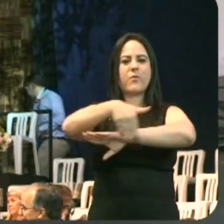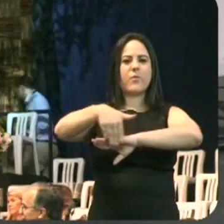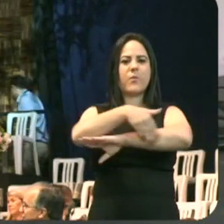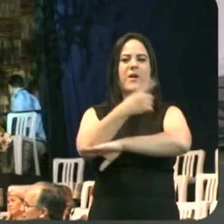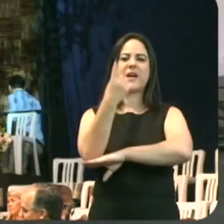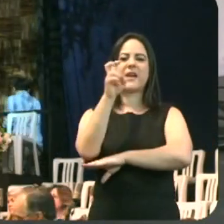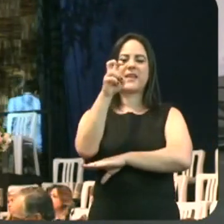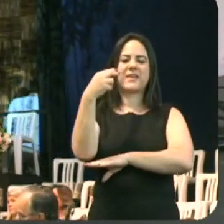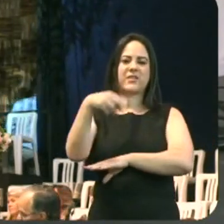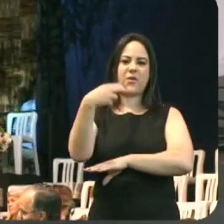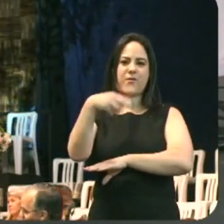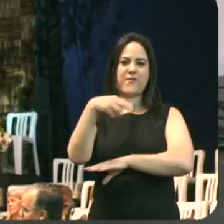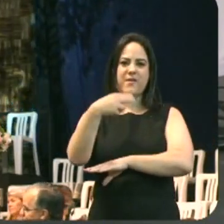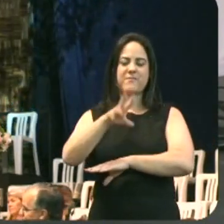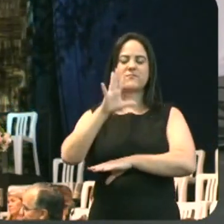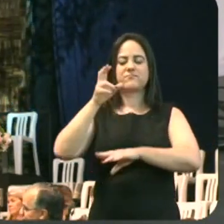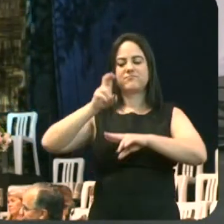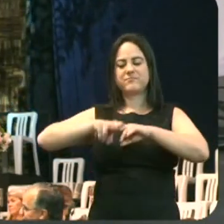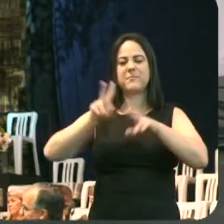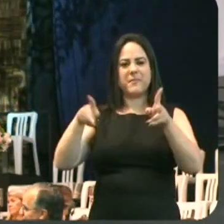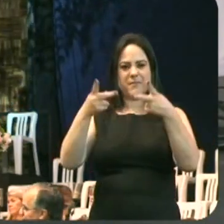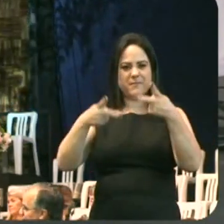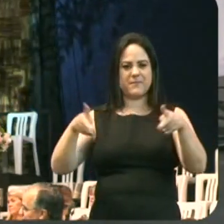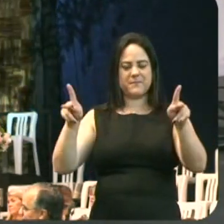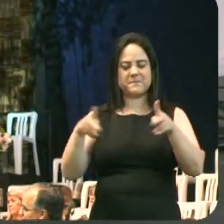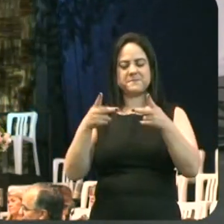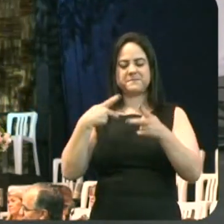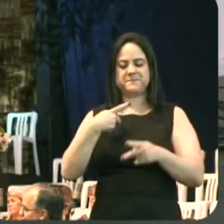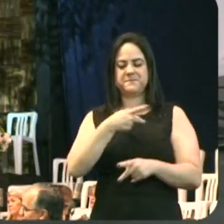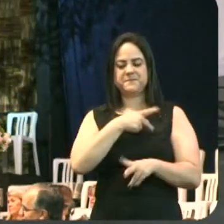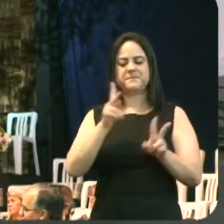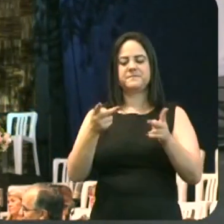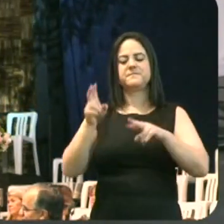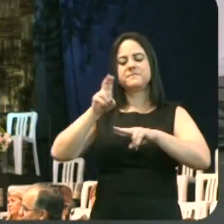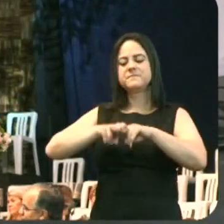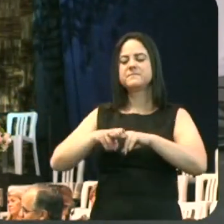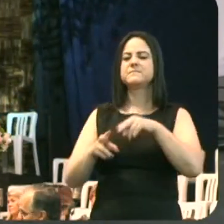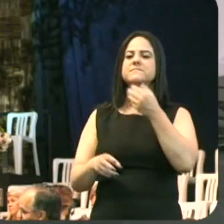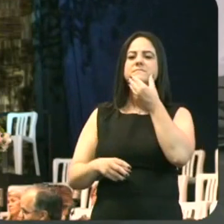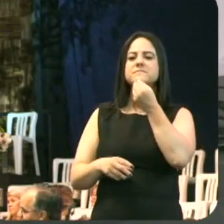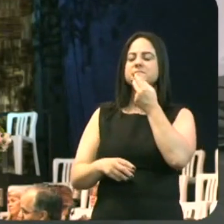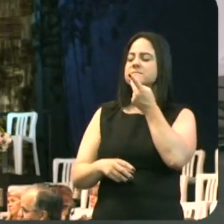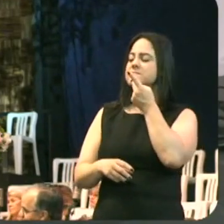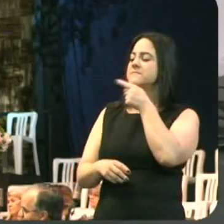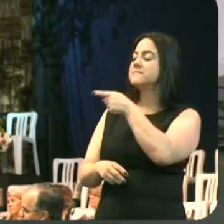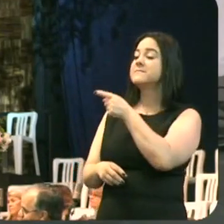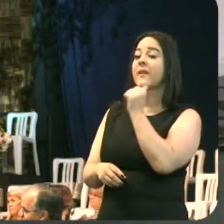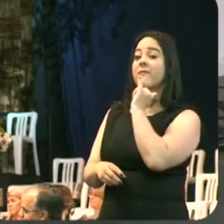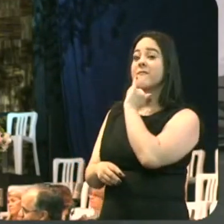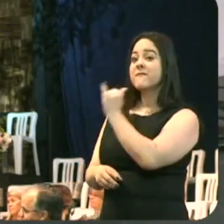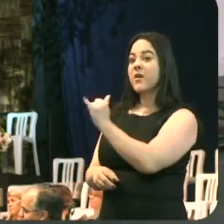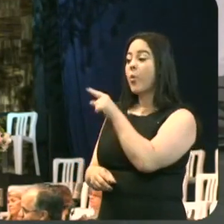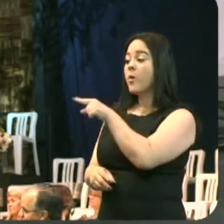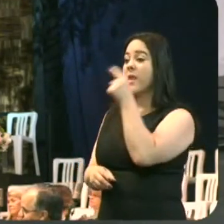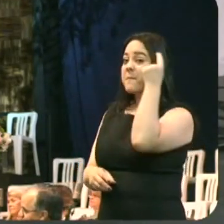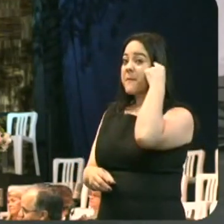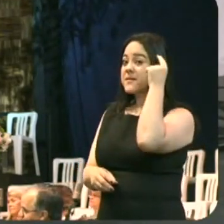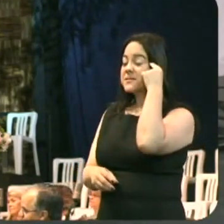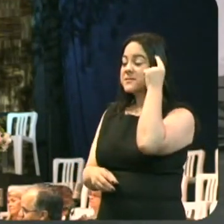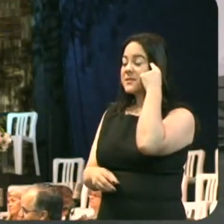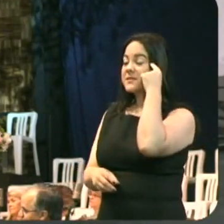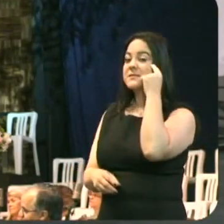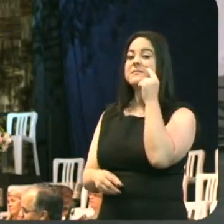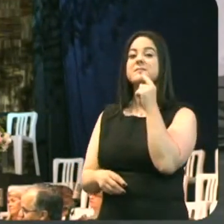Na praça, na 15 de novembro, quando alguém foi lá dizer o que você estava pensando, só para dizer: olha,